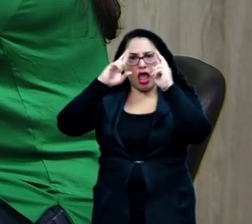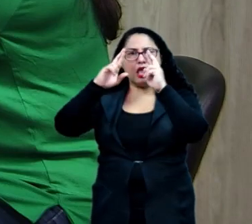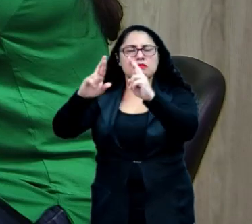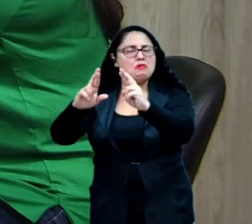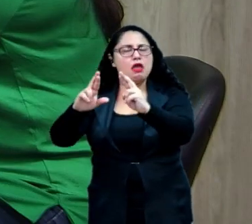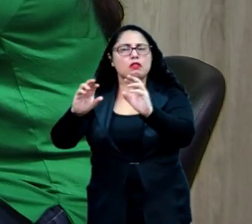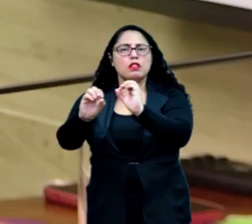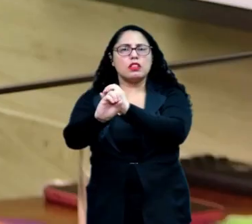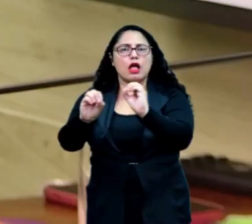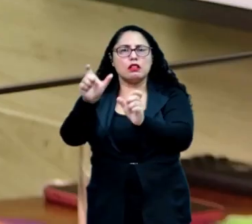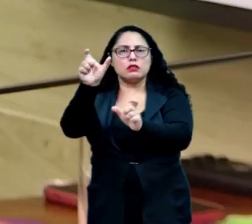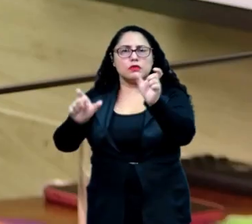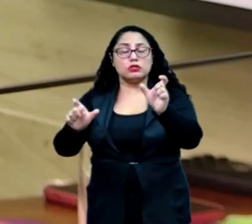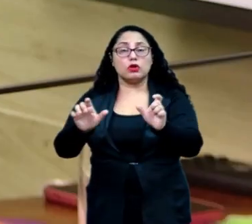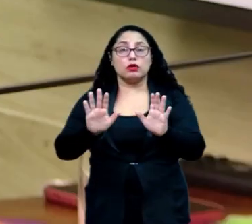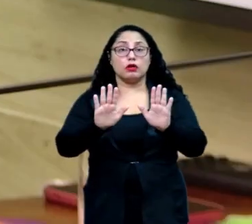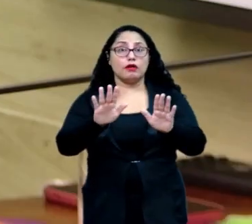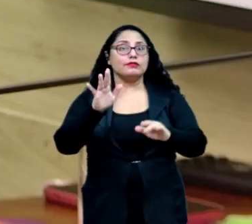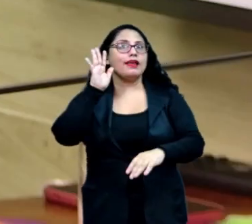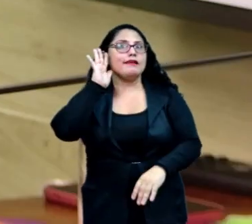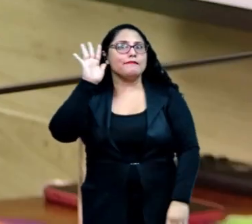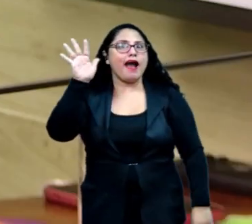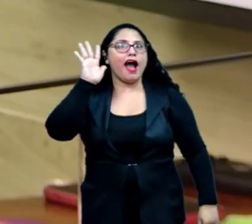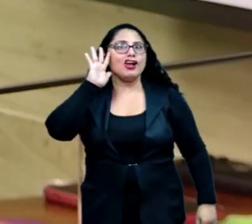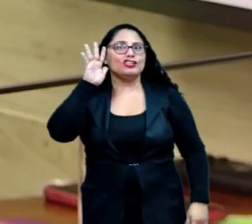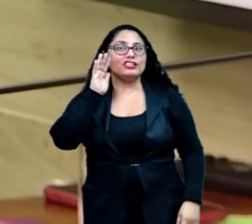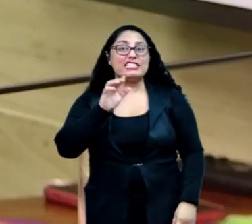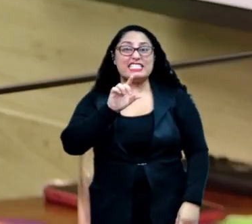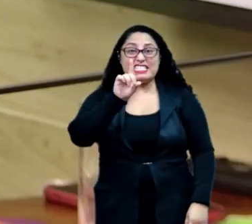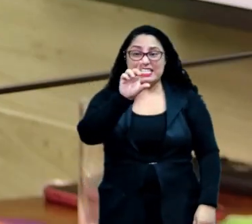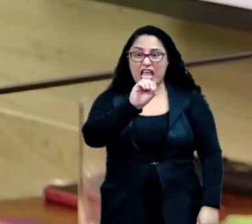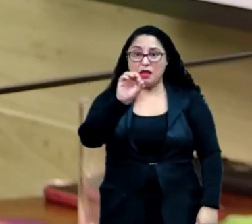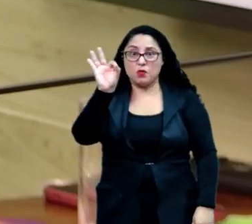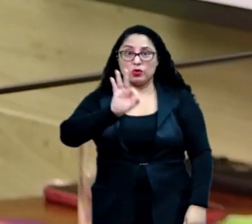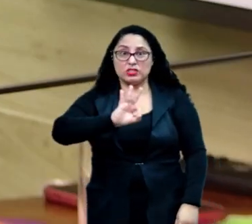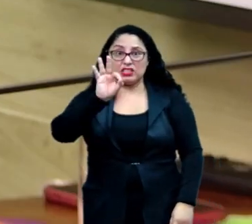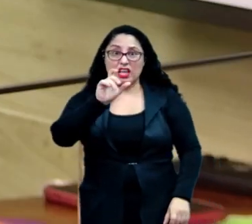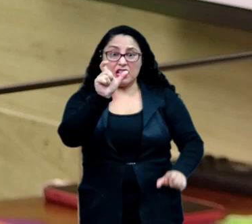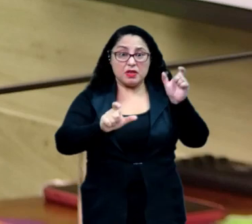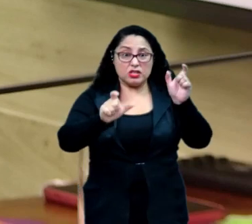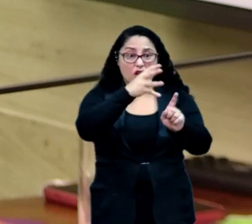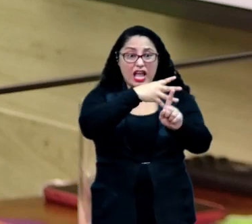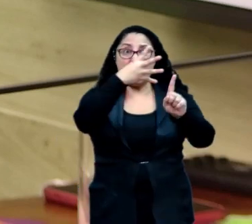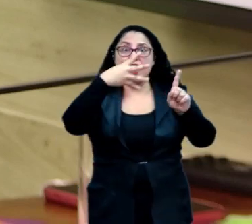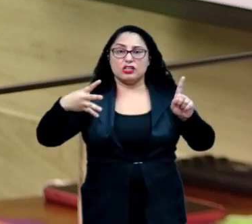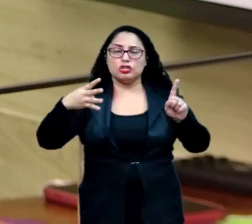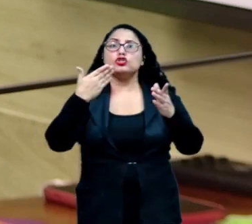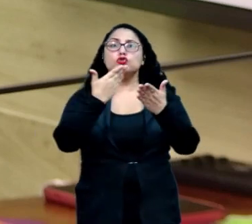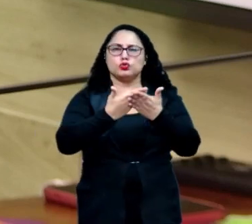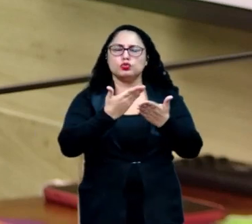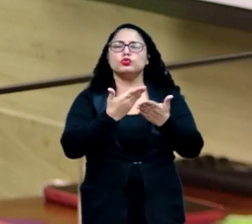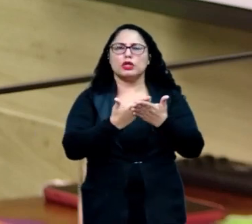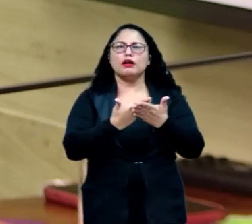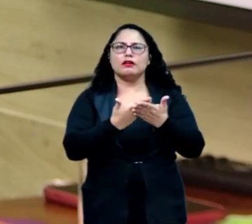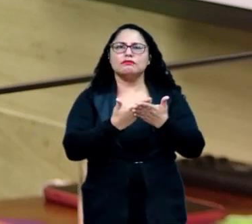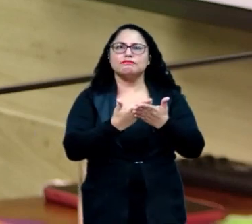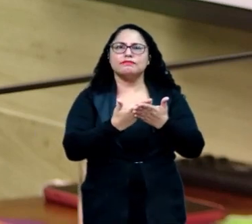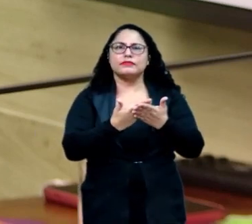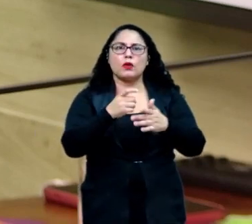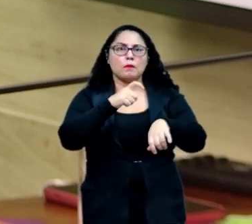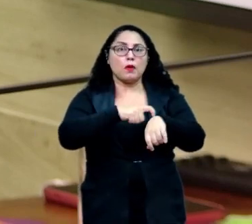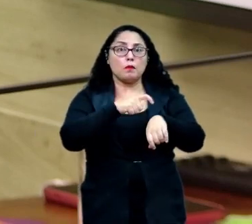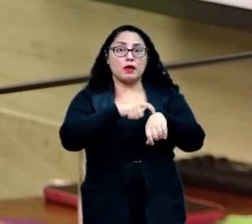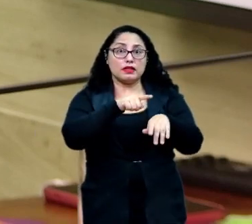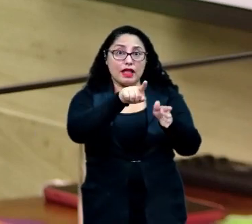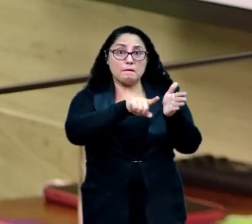né? E assim, você imagina, né? De 100% das pessoas LGBTs que estudam, né, nesse momento